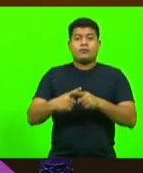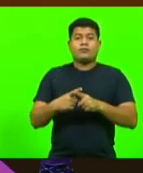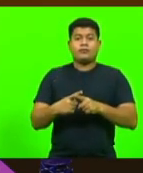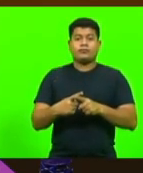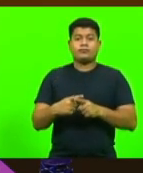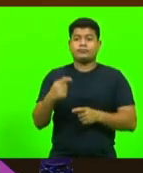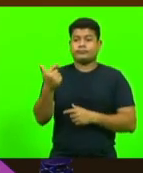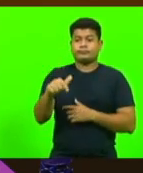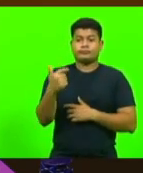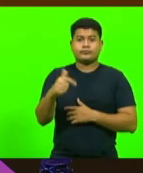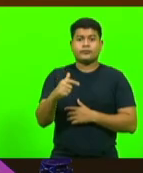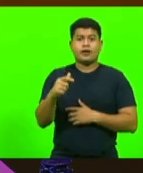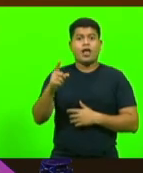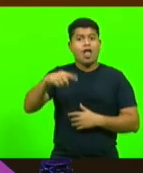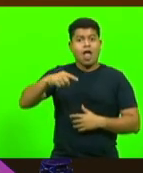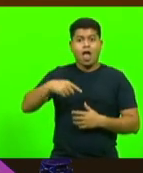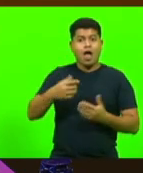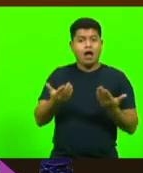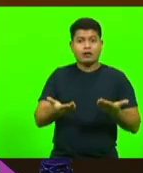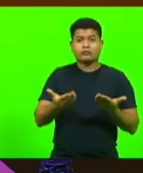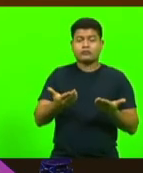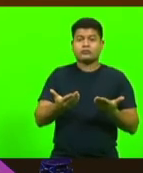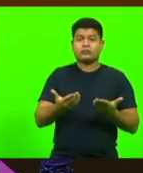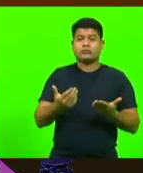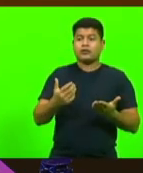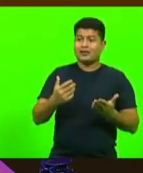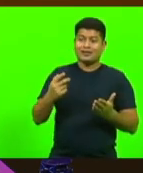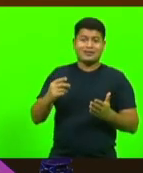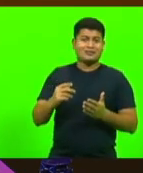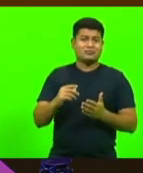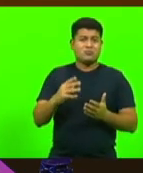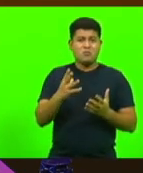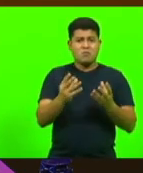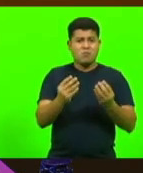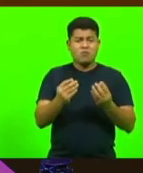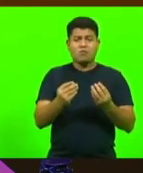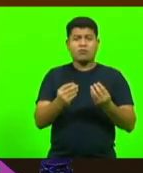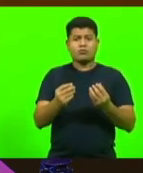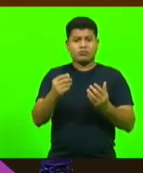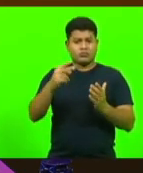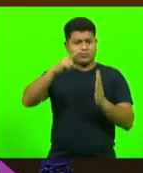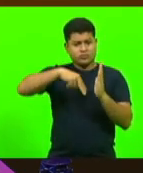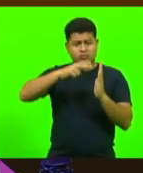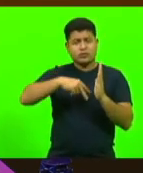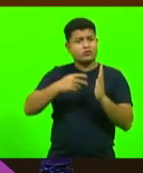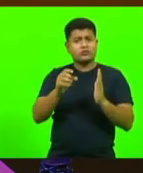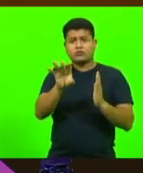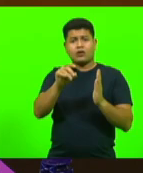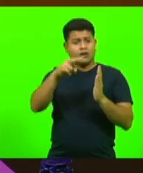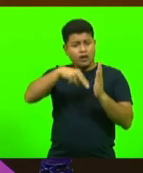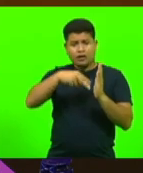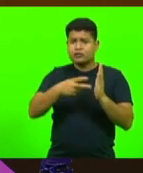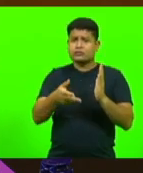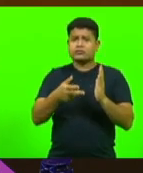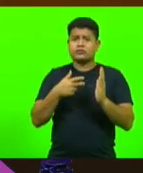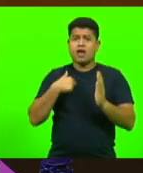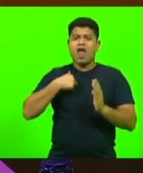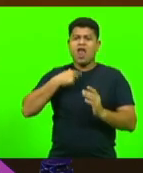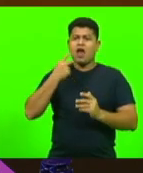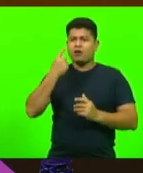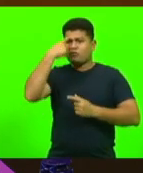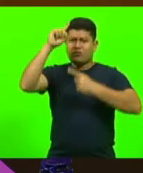interpretação aqui é literal do texto é literal nós não estamos inventando nada então é para as pessoas terem ter início em mente